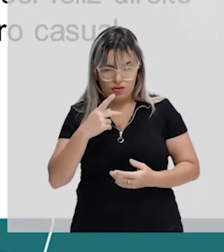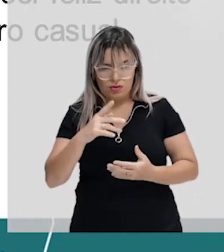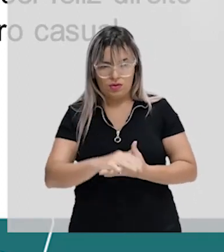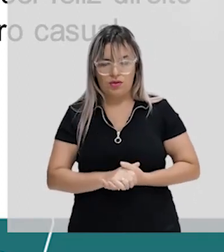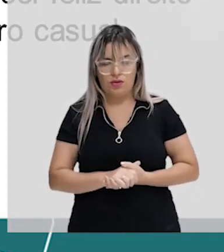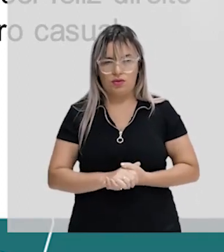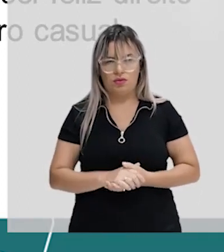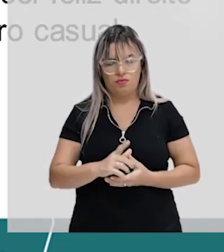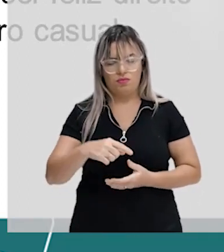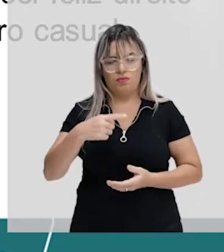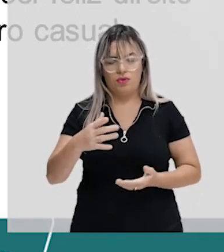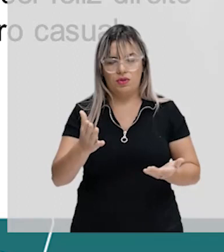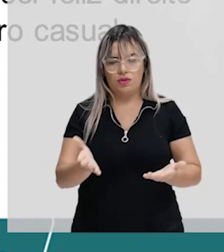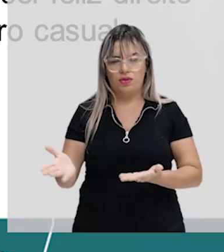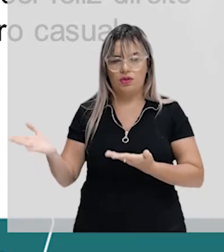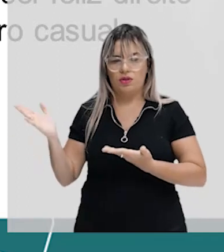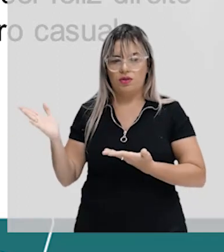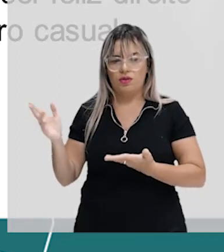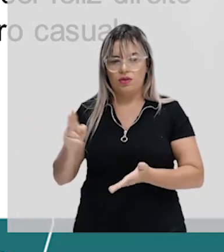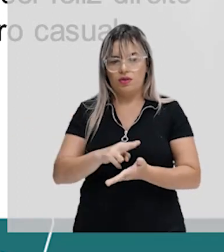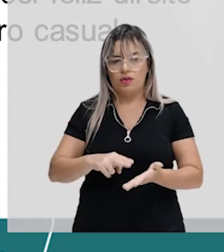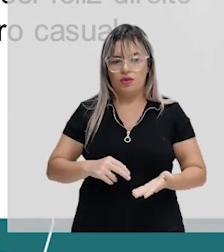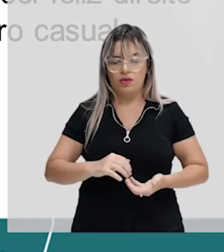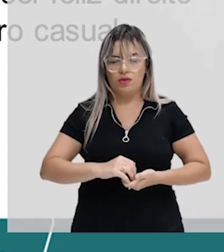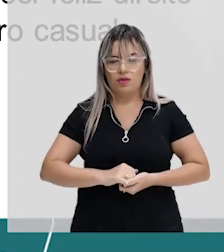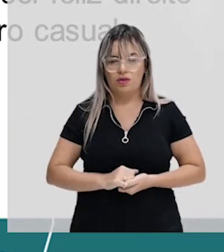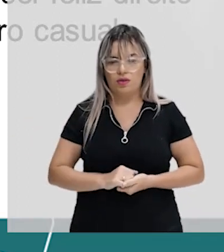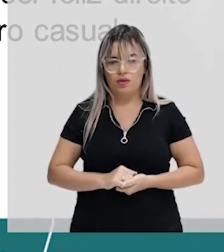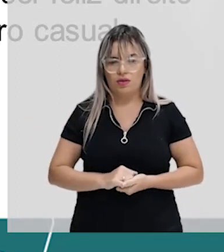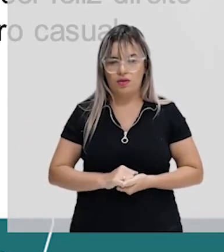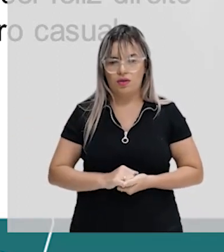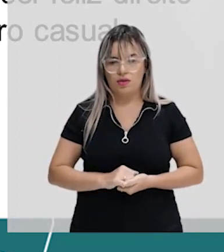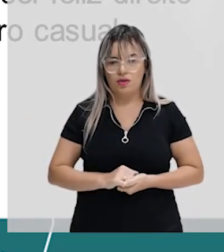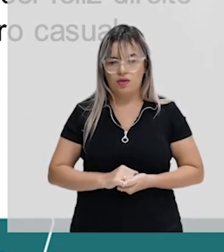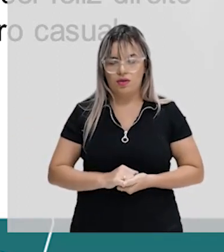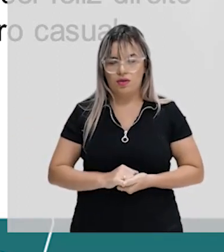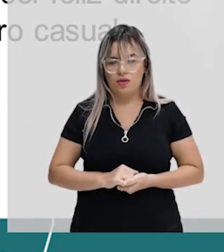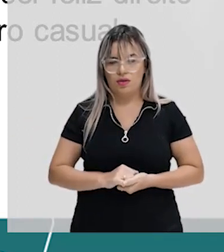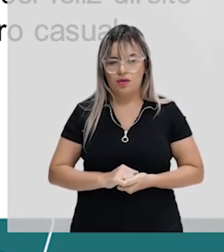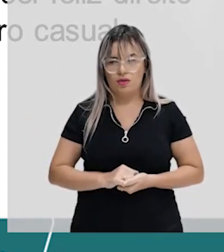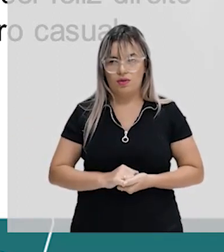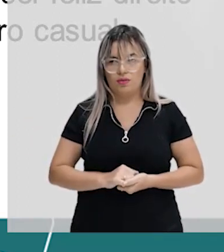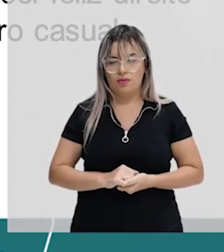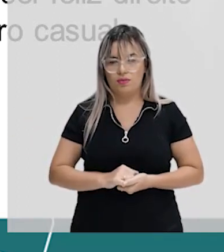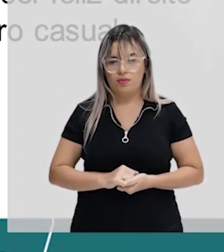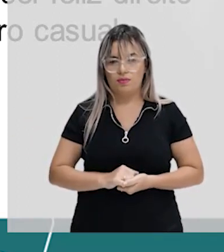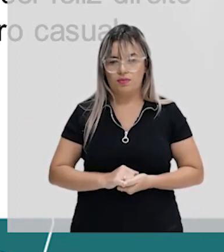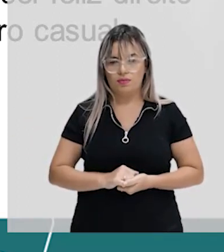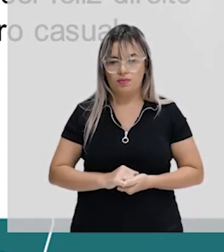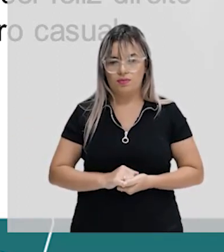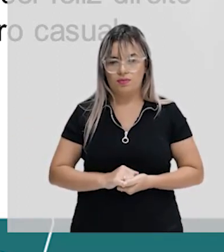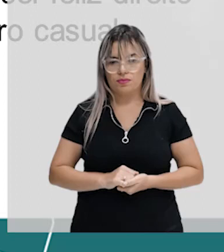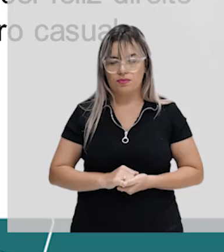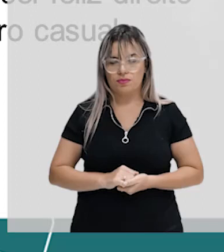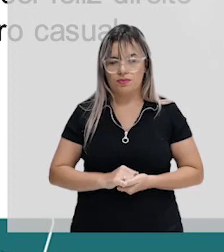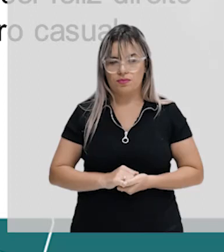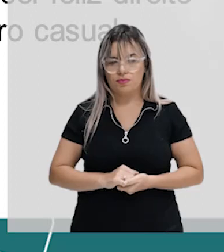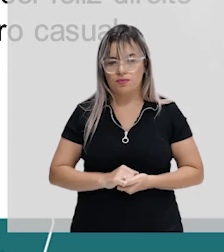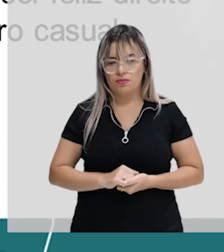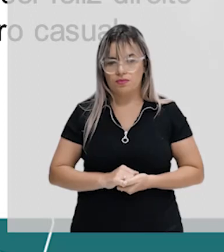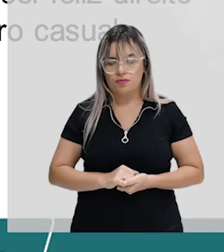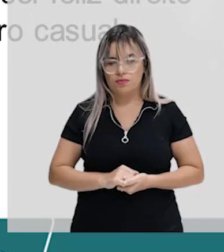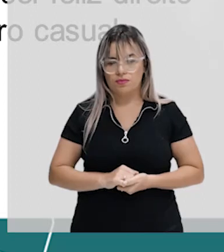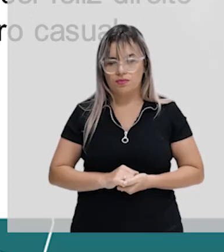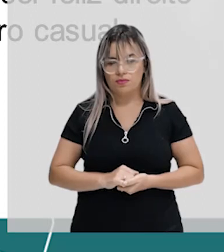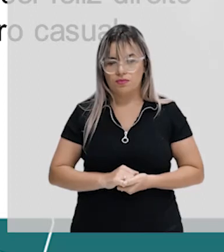Comédia de um cantor chamado Belchior. Ele diz assim, ó, estava mais angustiado que um goleiro na hora do gol, quando você entrou